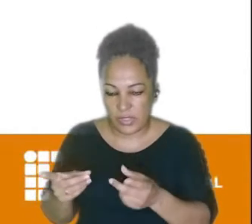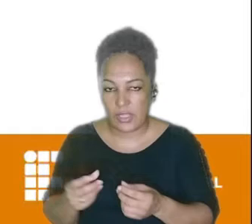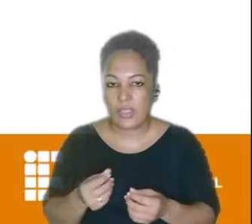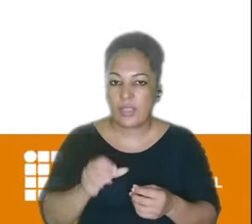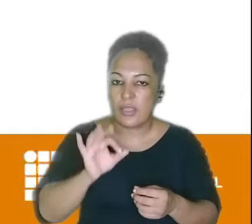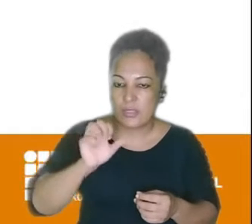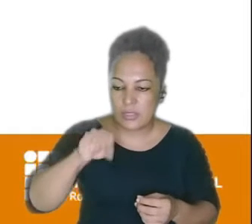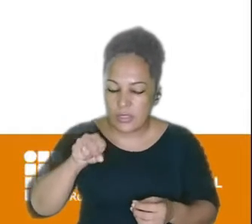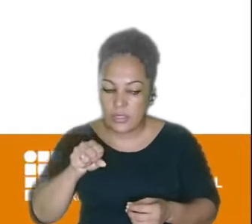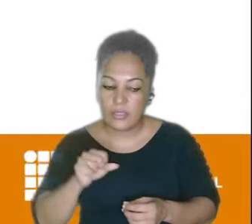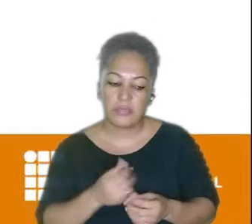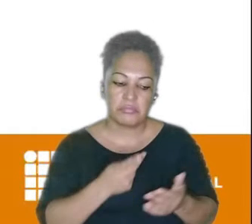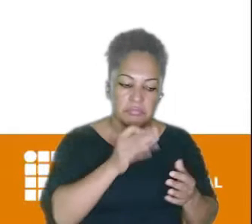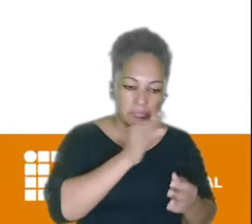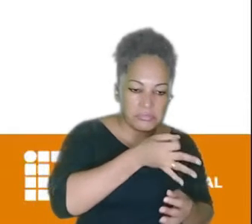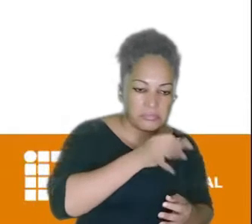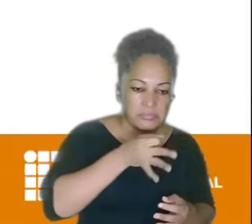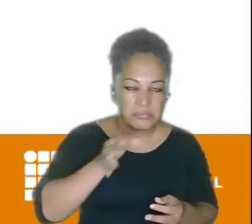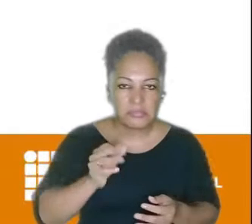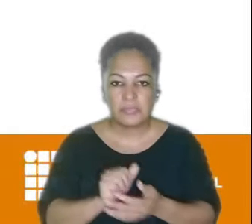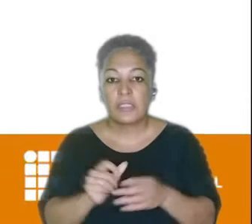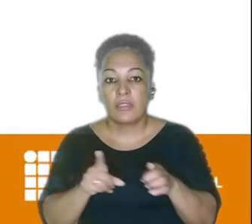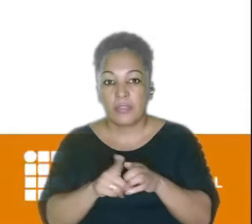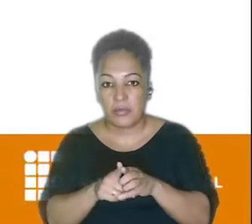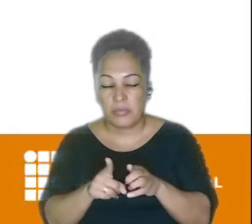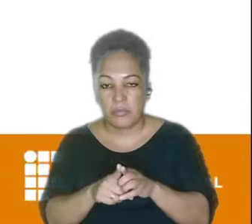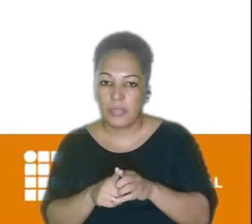vender um produto é assim, para comprar um produto é assim, né?